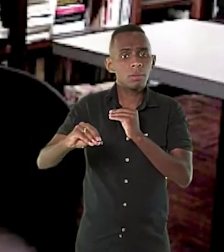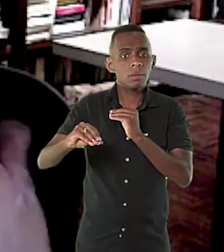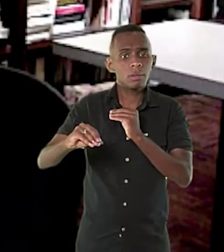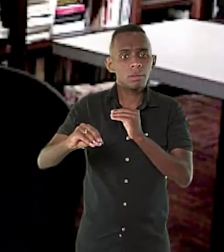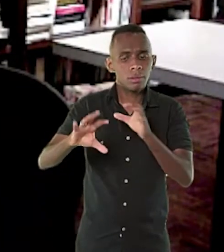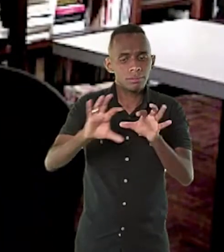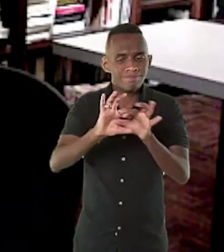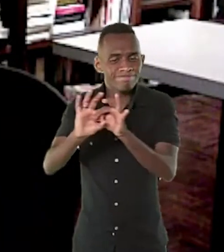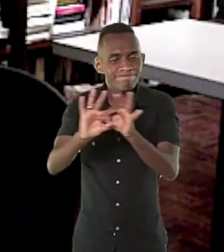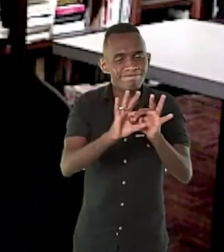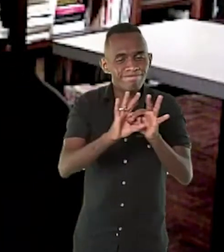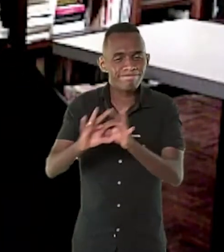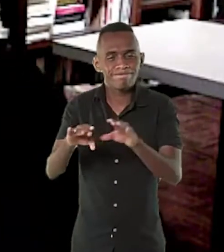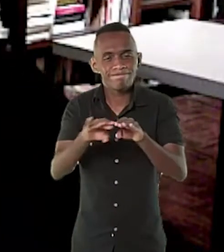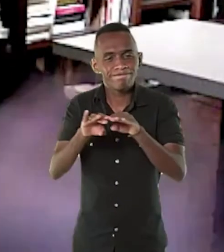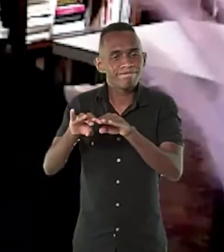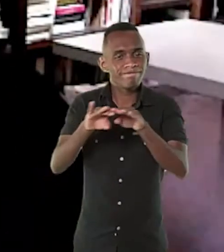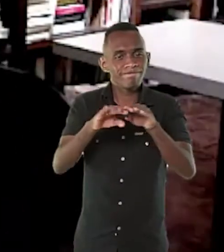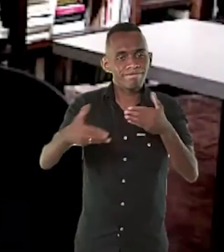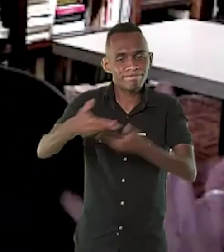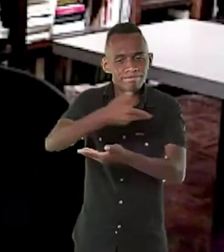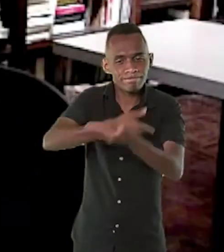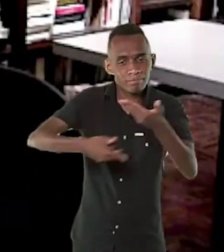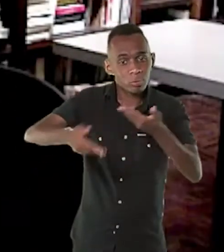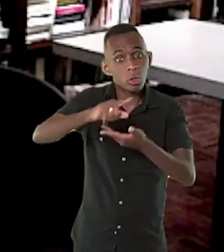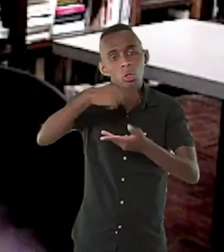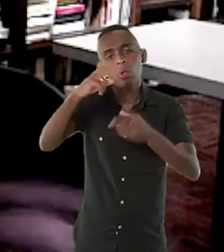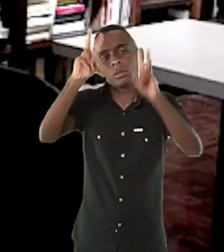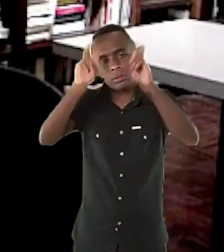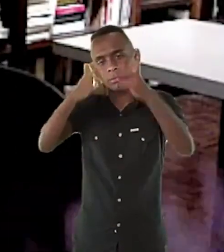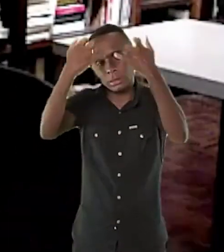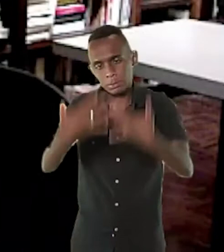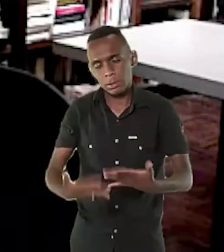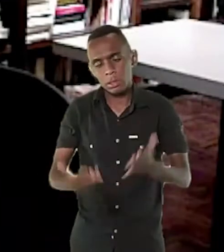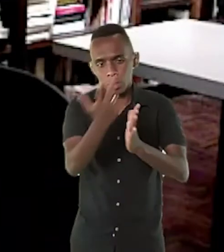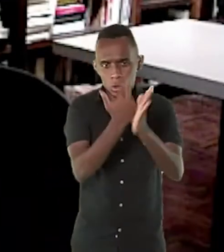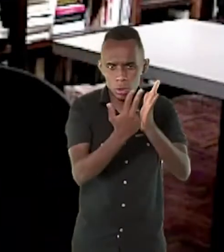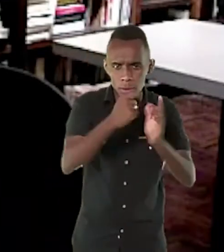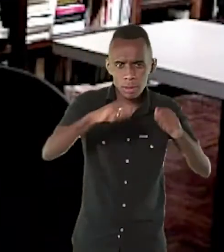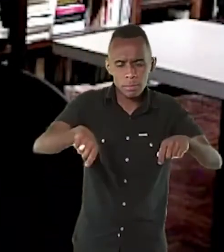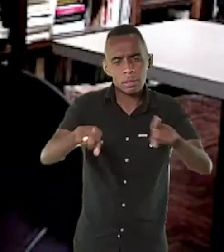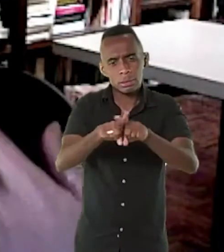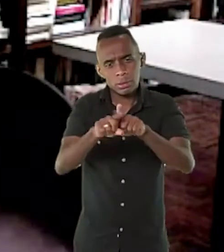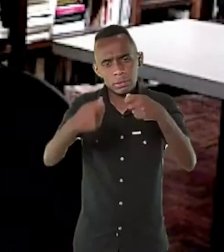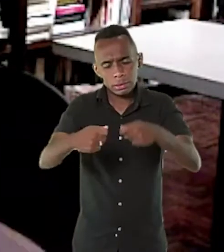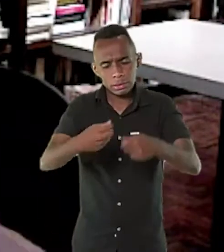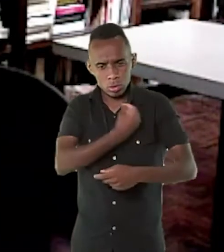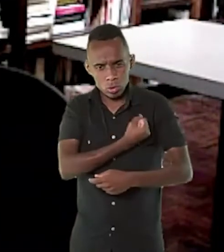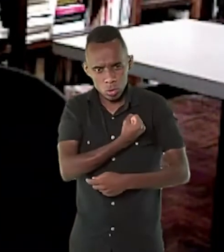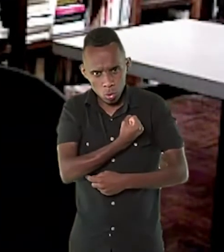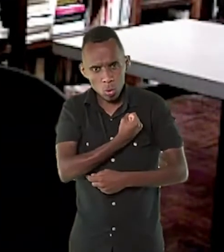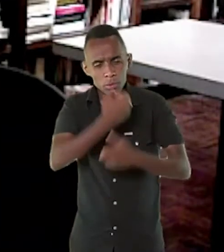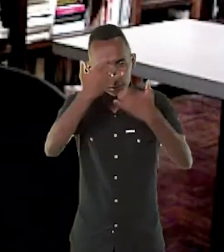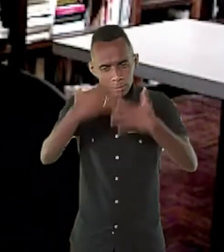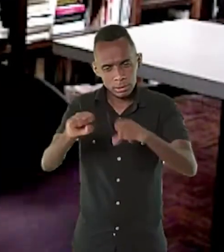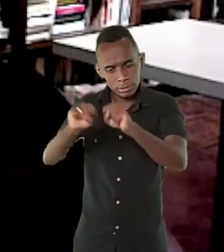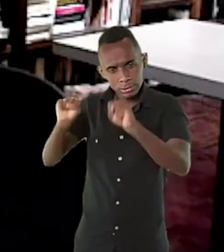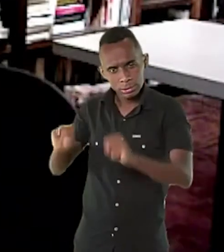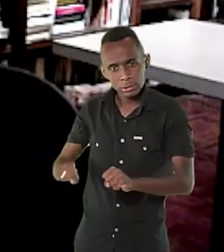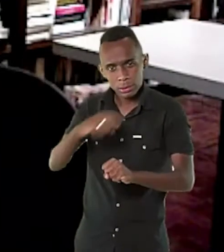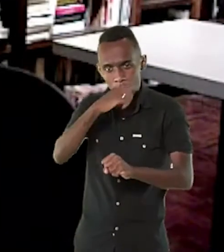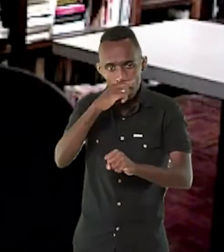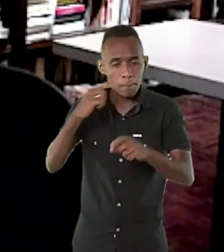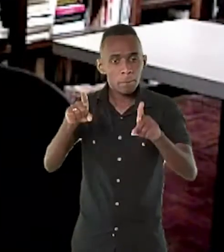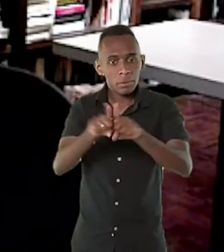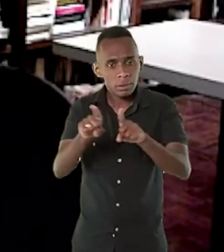falando aqui de imagem, mas nós estamos tendo que falar de algoritmos, aí a gente tem que falar